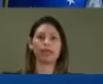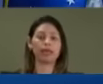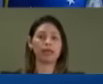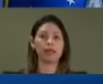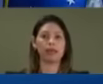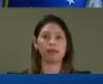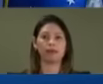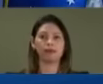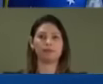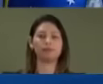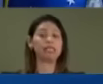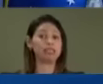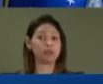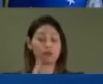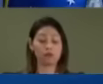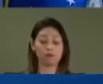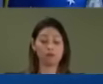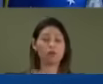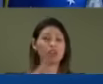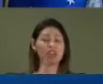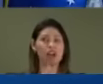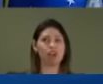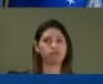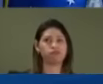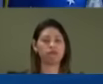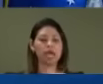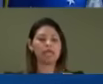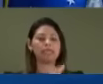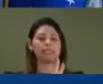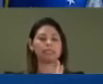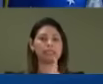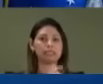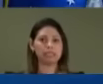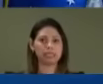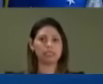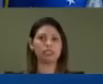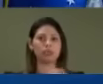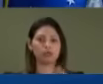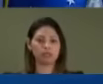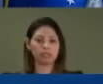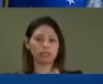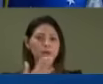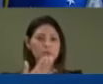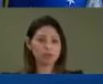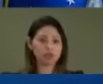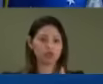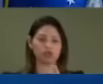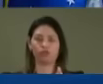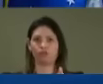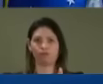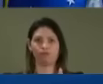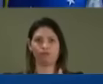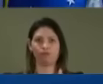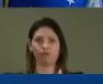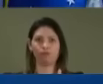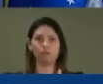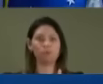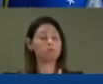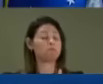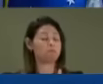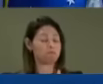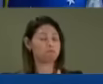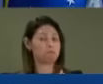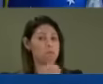imobiliário passaram de 730 bilhões de reais. Que